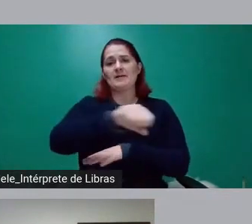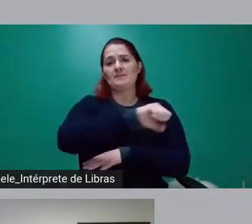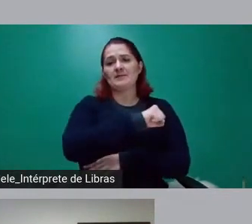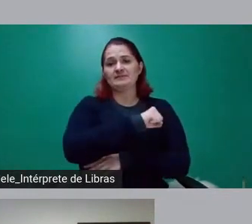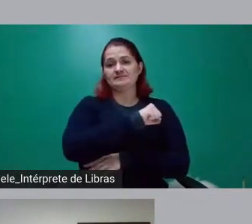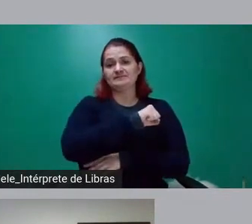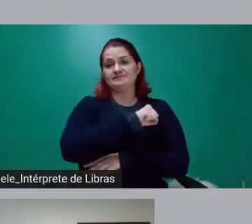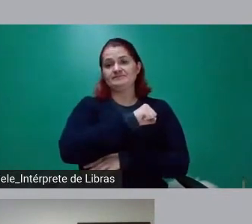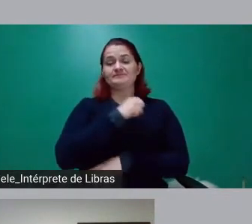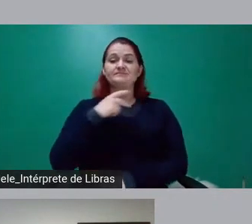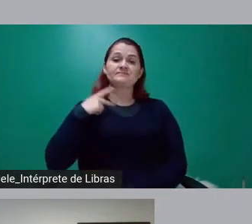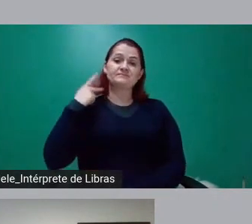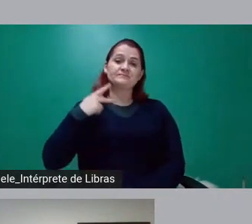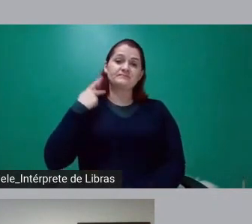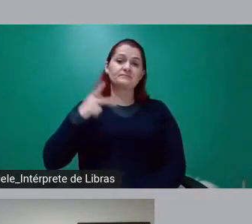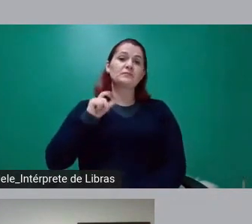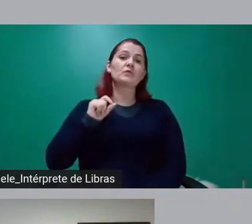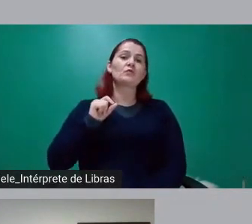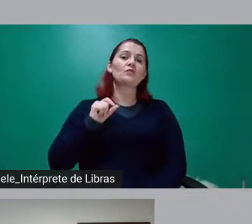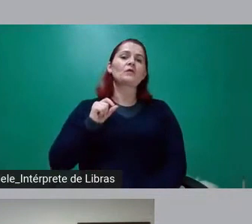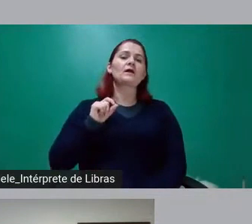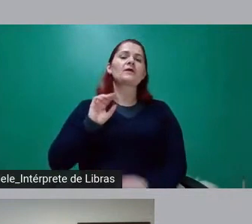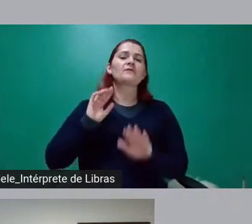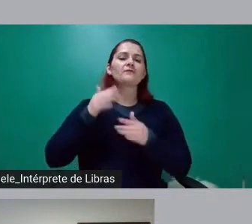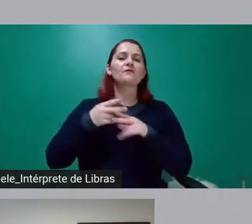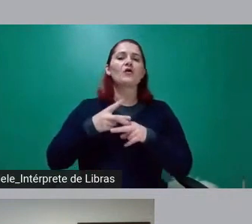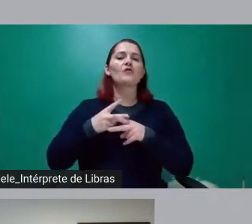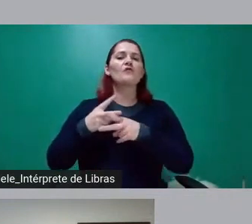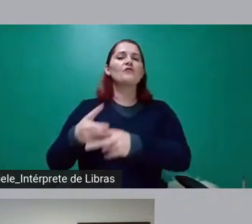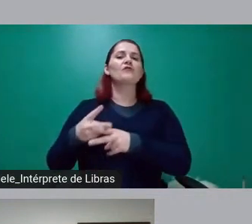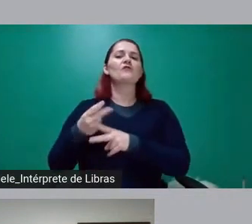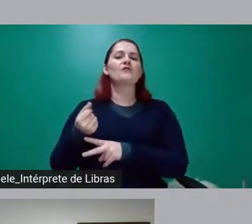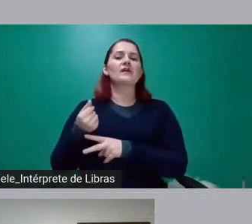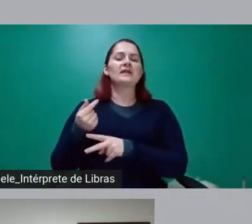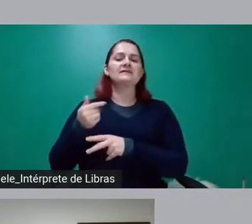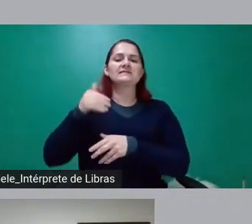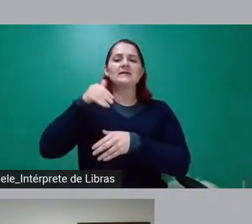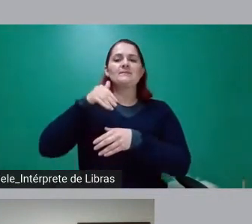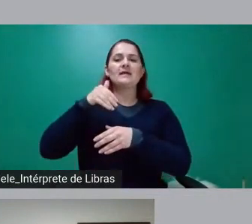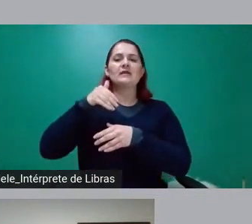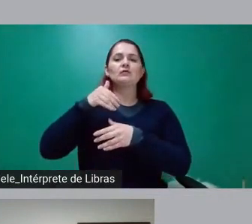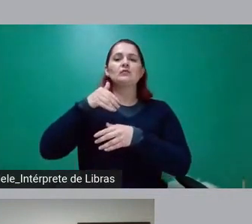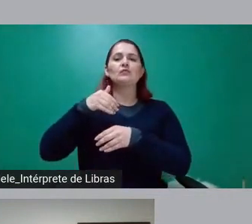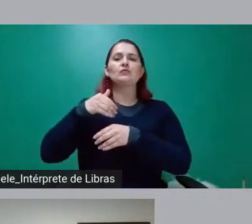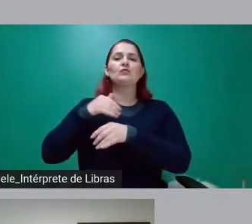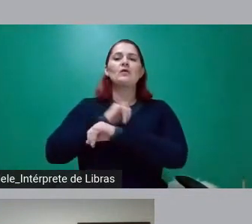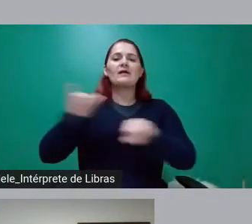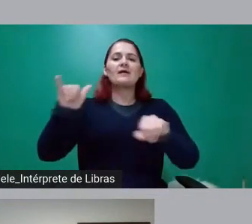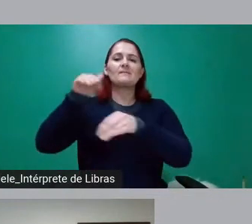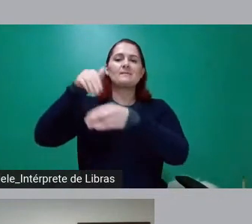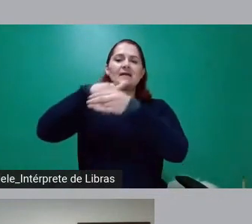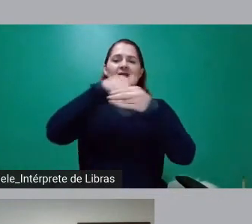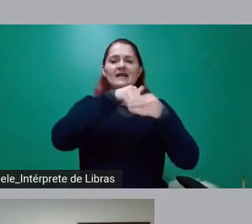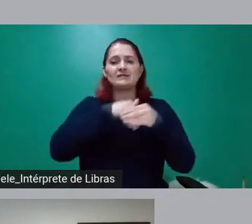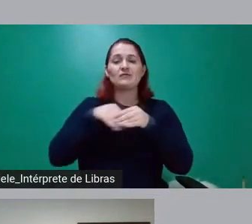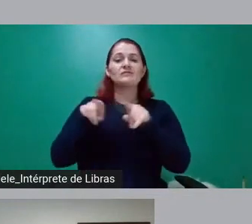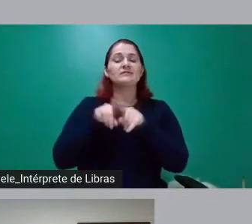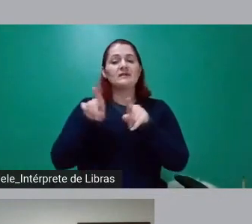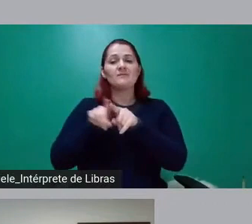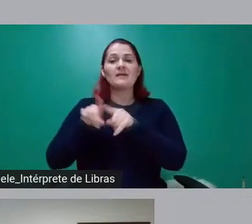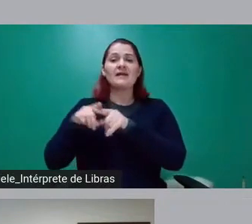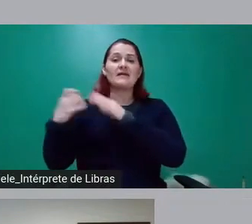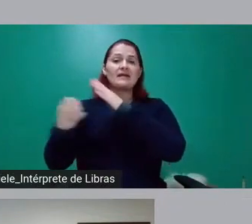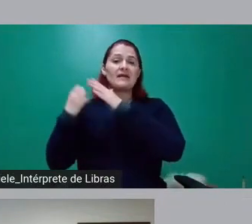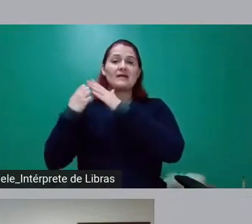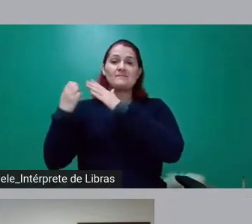Da política pelo financiamento das campanhas eleitorais pelas grandes corporações, que no